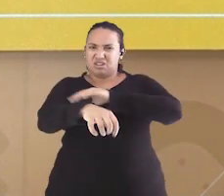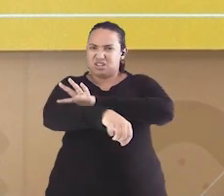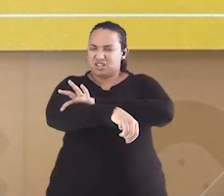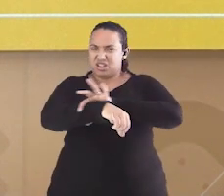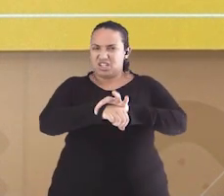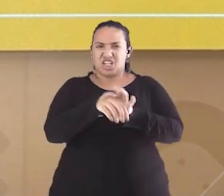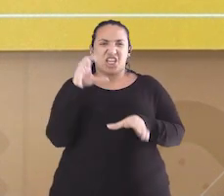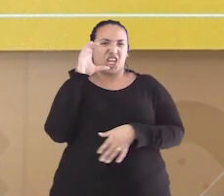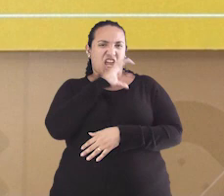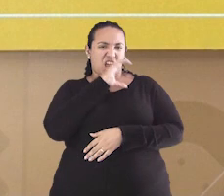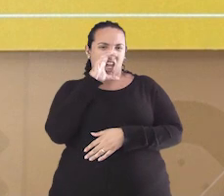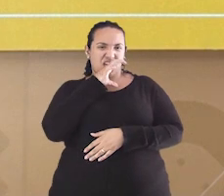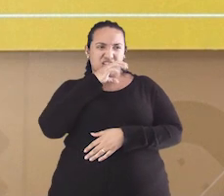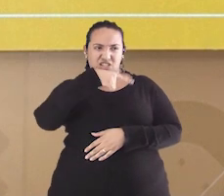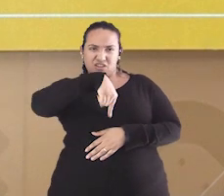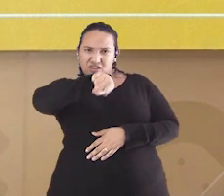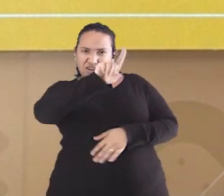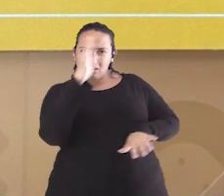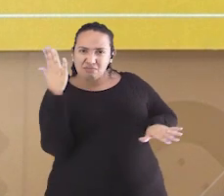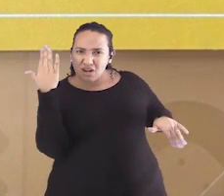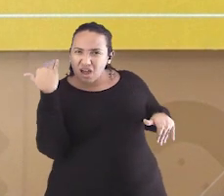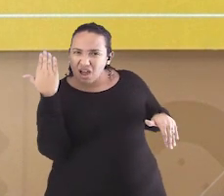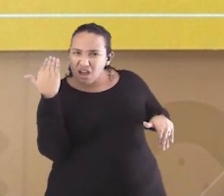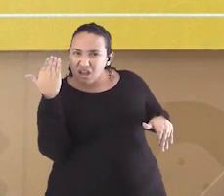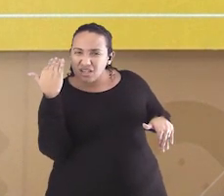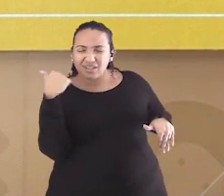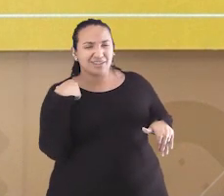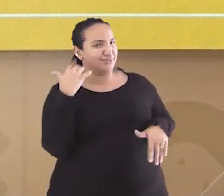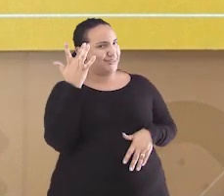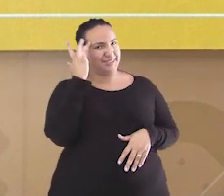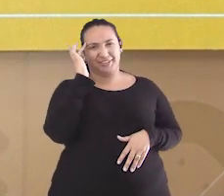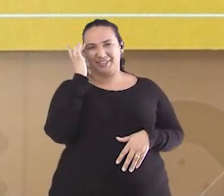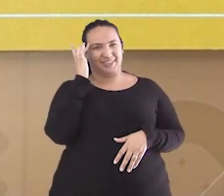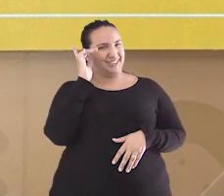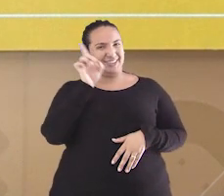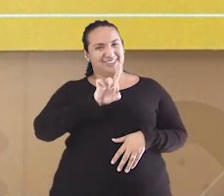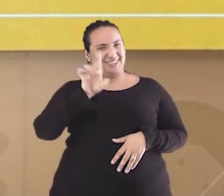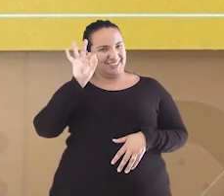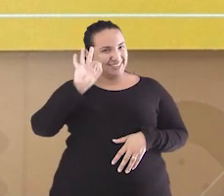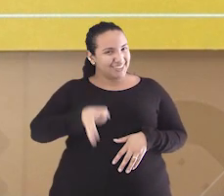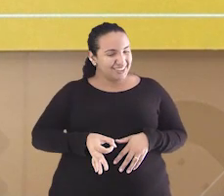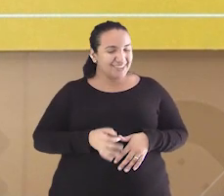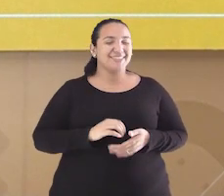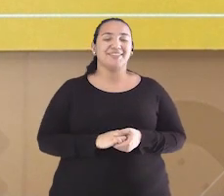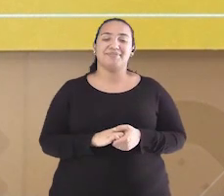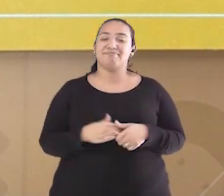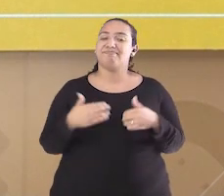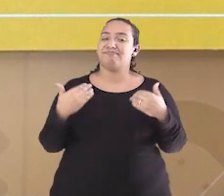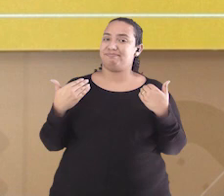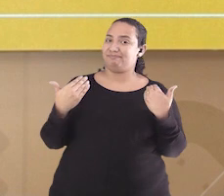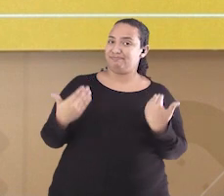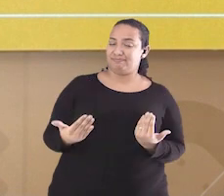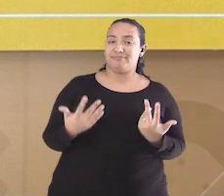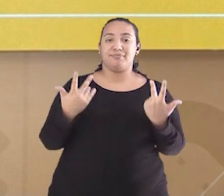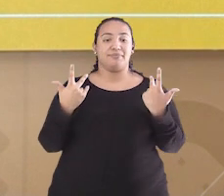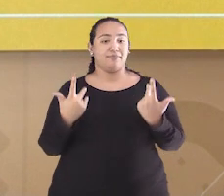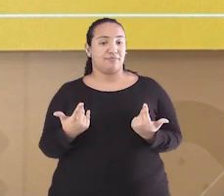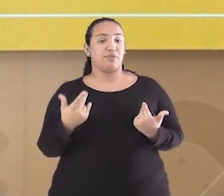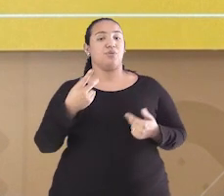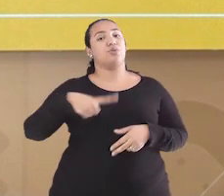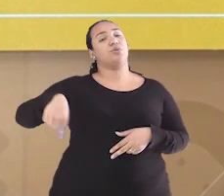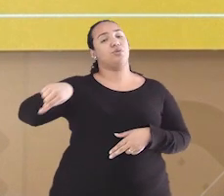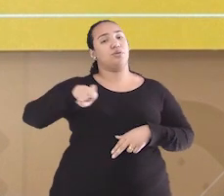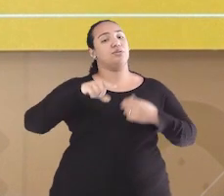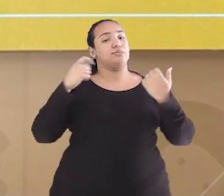e mais quentinha para, por exemplo, ir para a praia? Aposto que não usariam, não é mesmo? Da mesma forma,